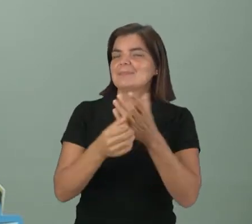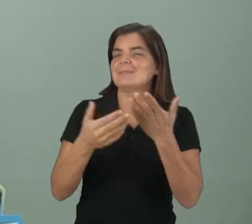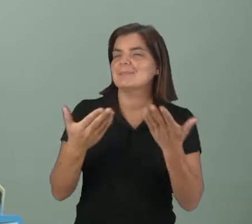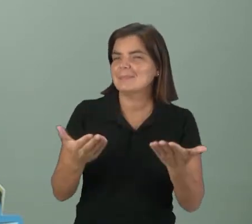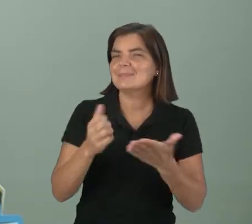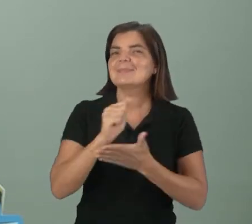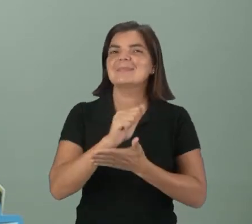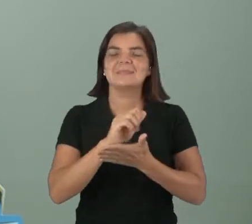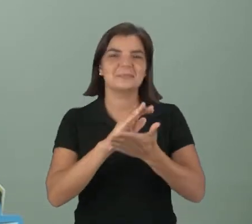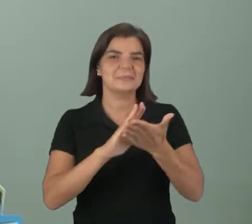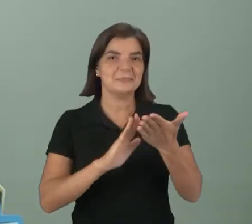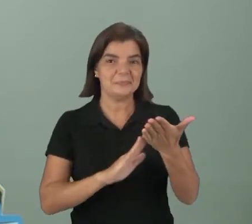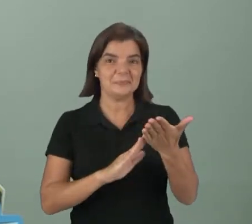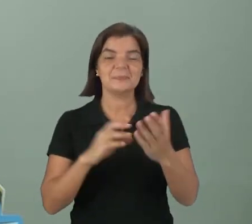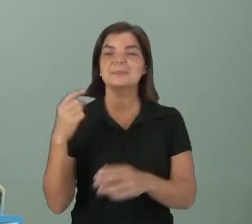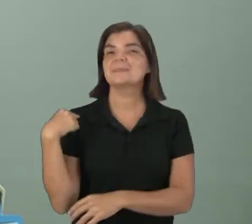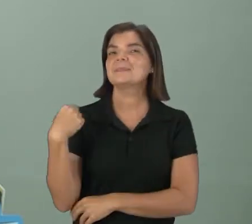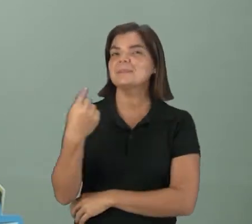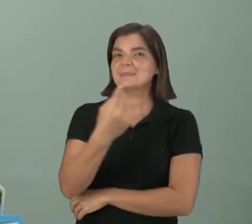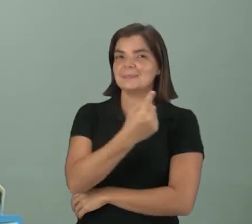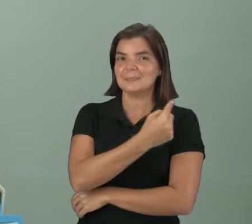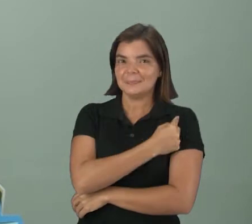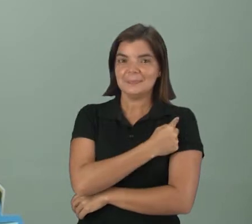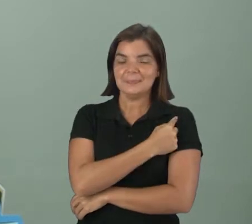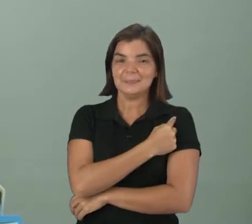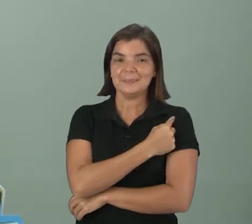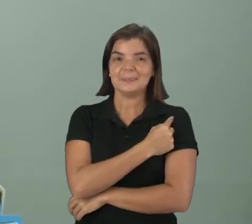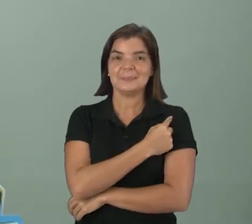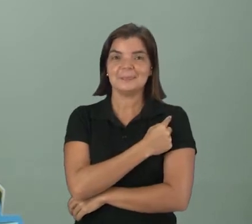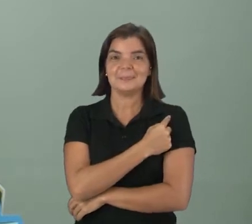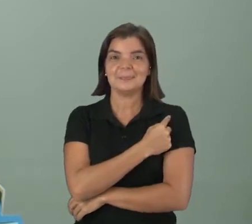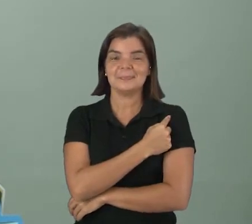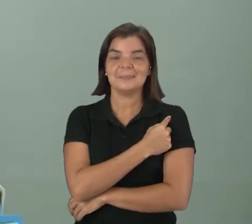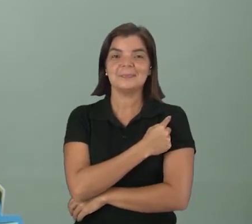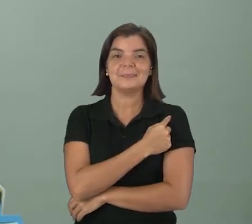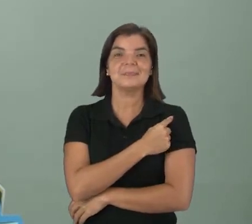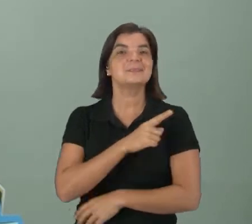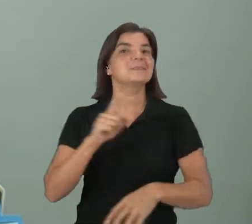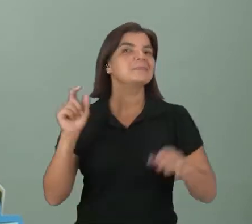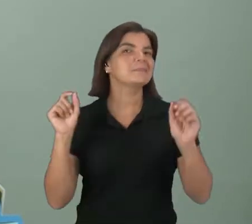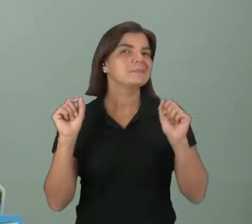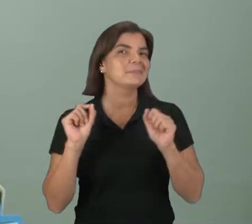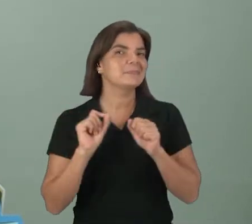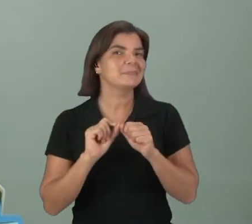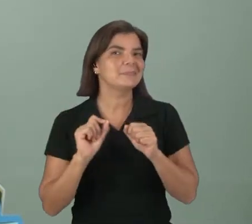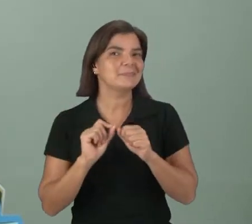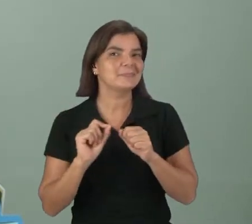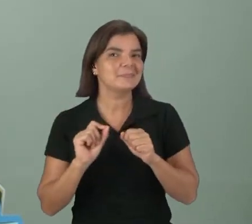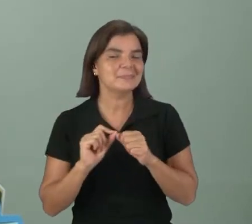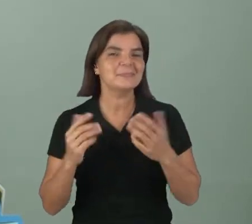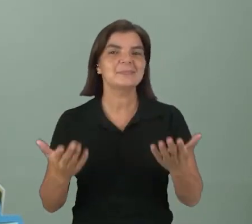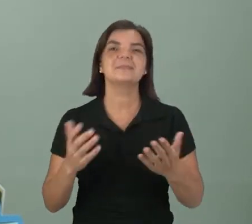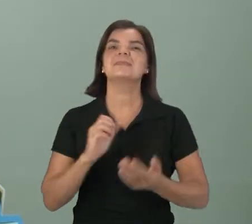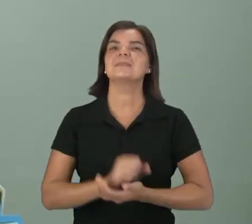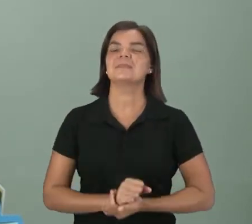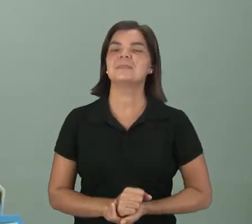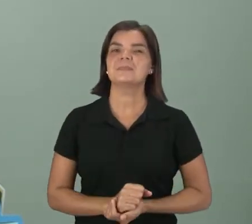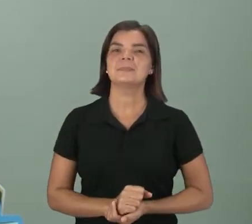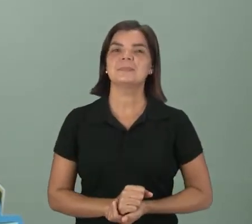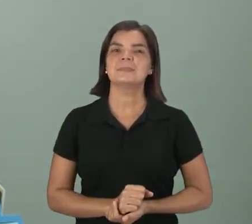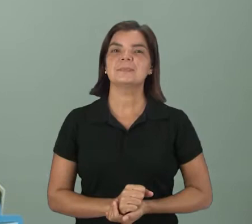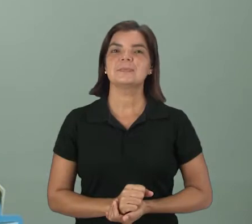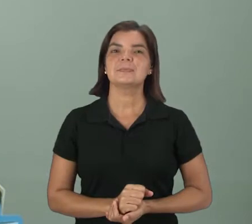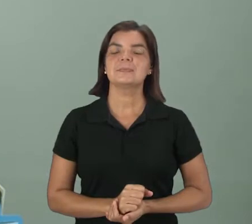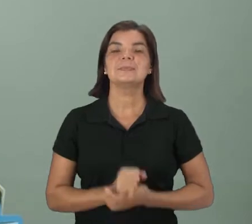aquelas atividades que nós acabamos fazendo acabamos né